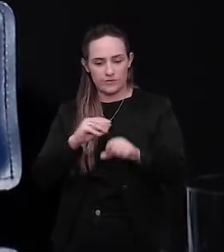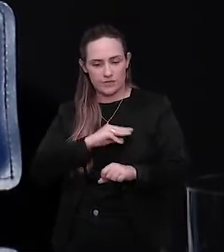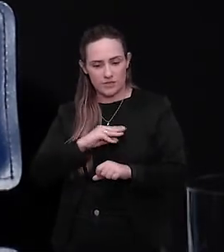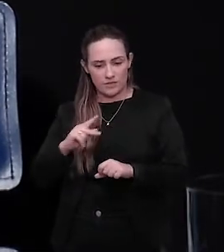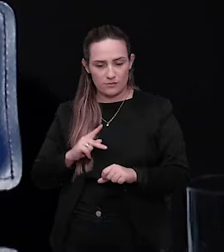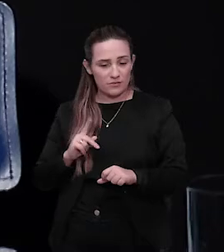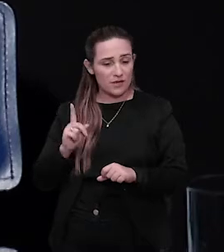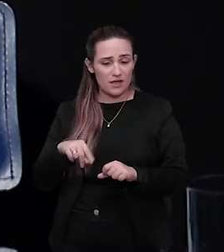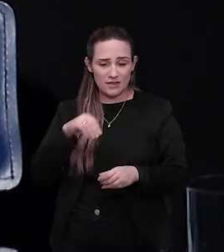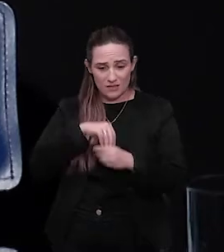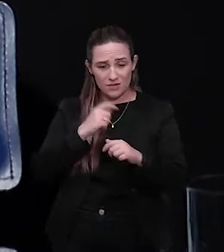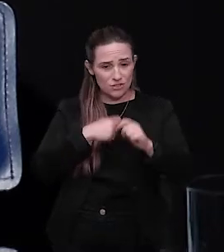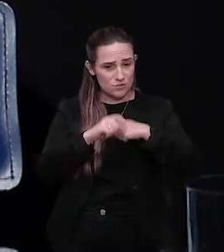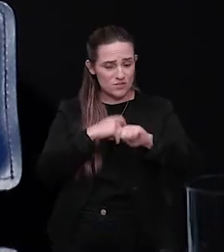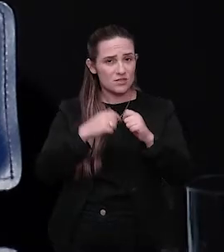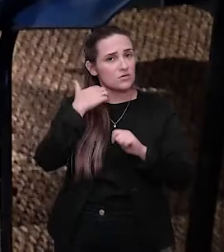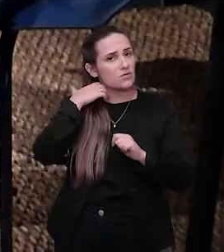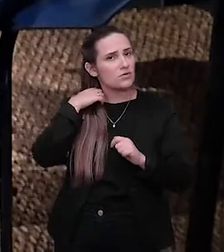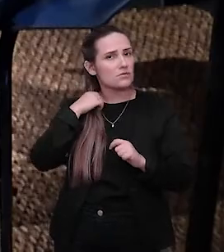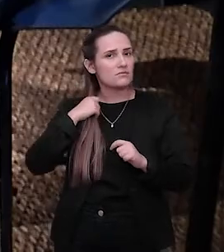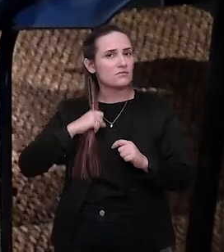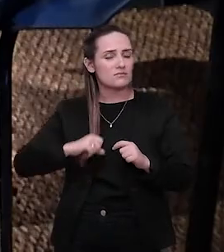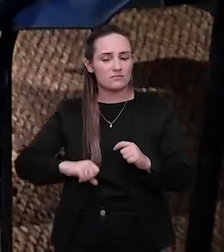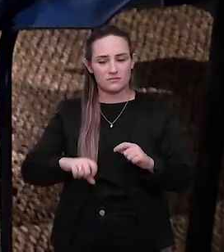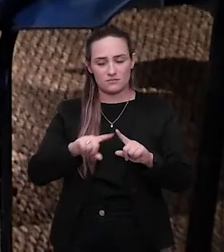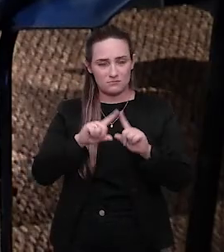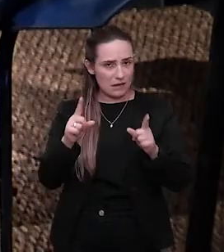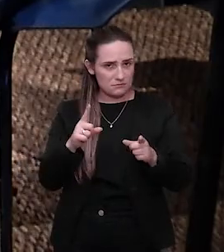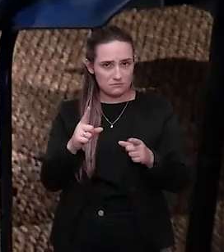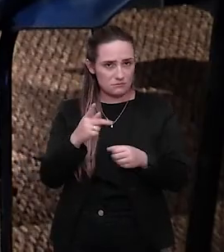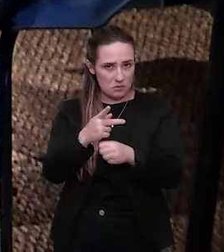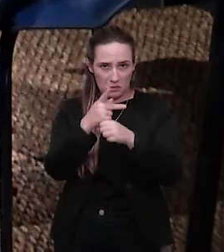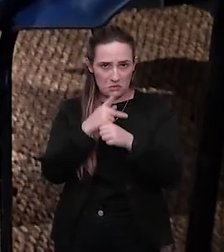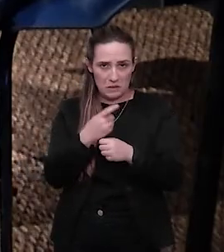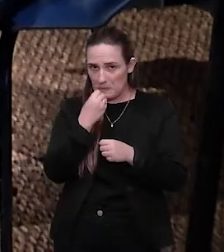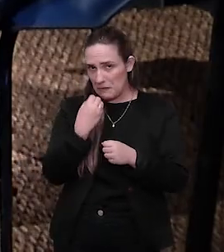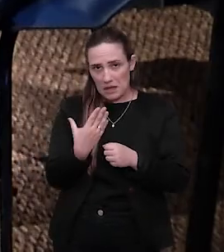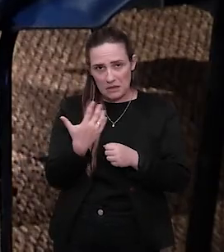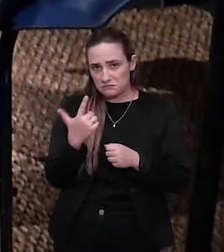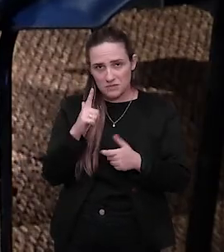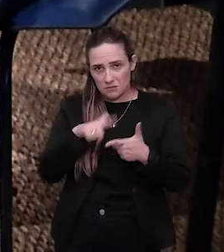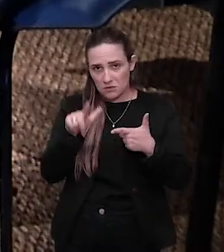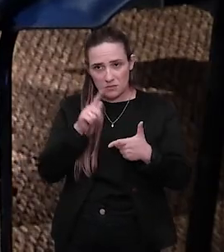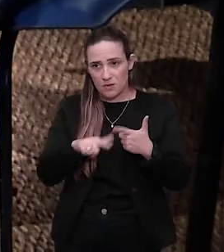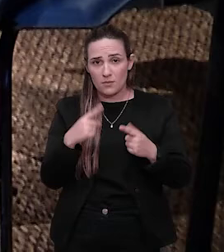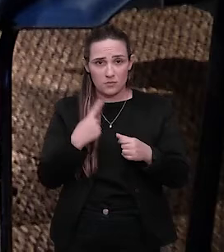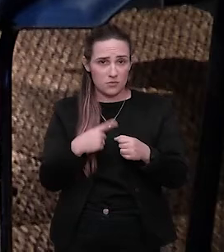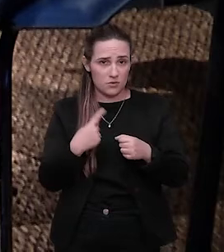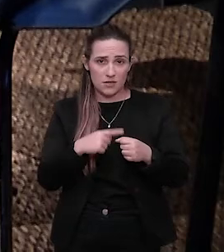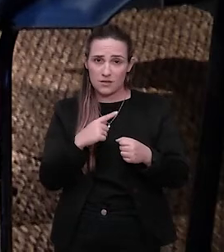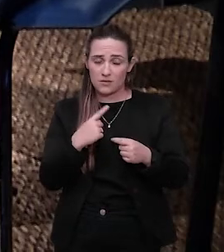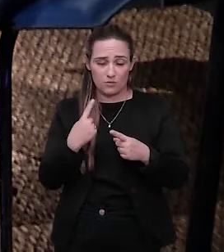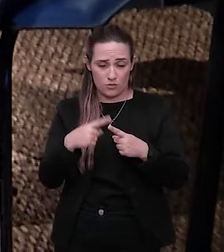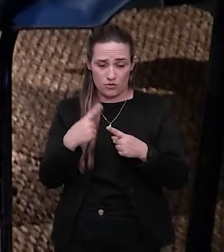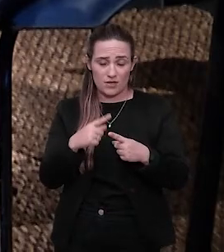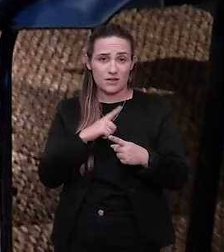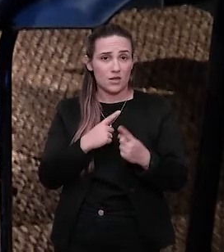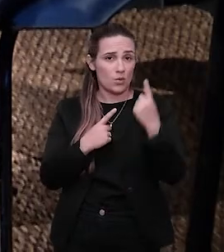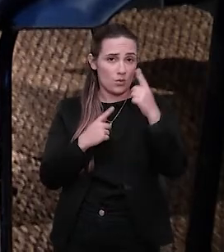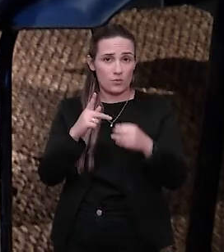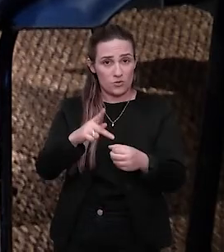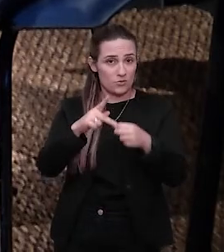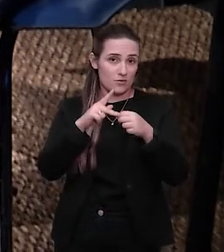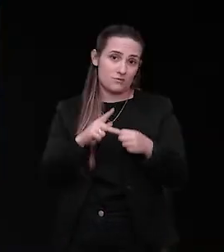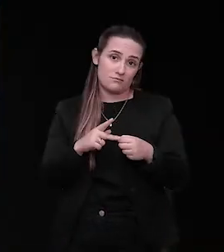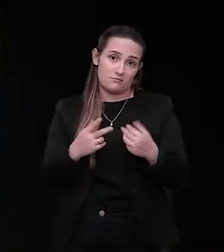administrativa. Sim. Mas os procuradores lidam bem de ter um promotor que é o chefe deles? 97% os votos... Responde,